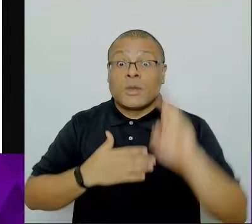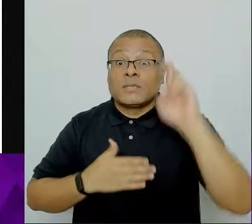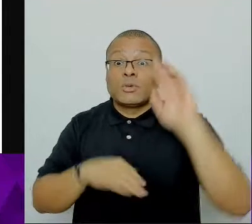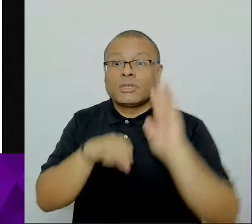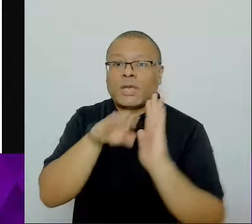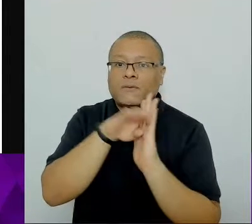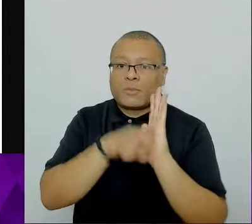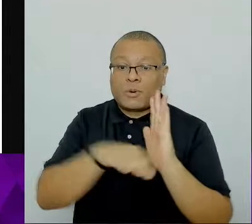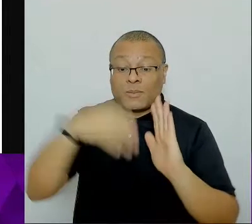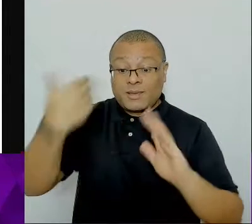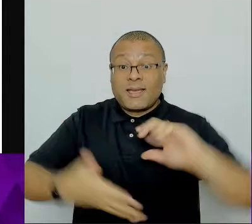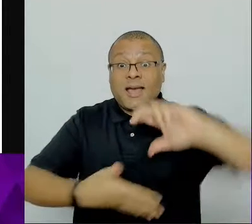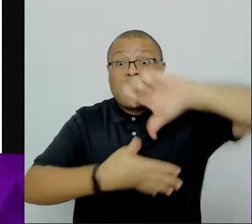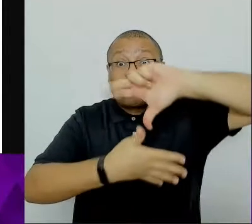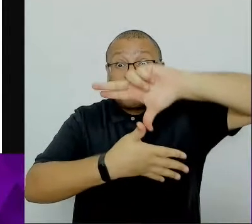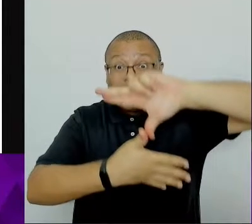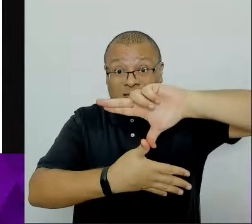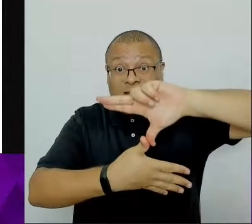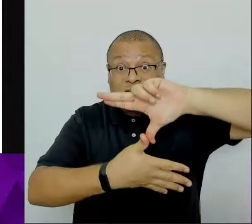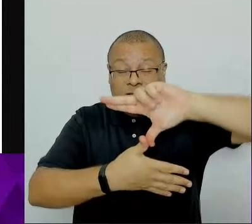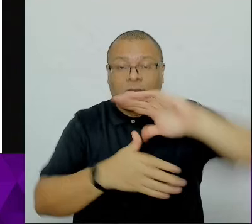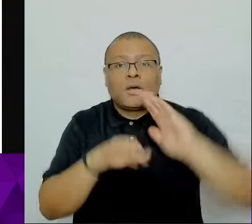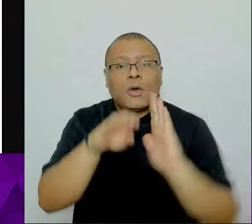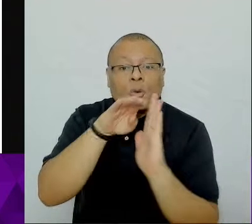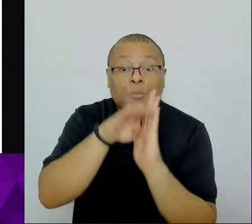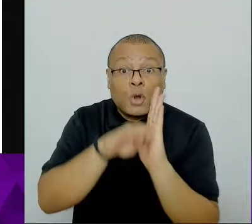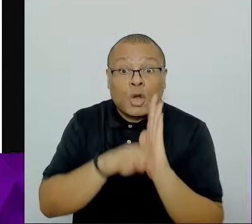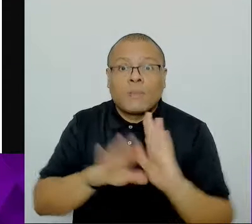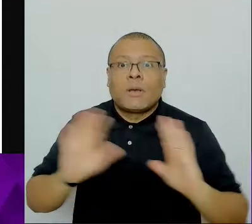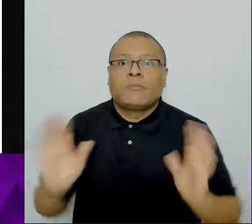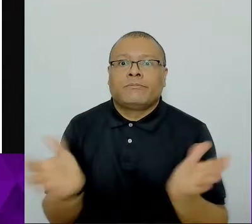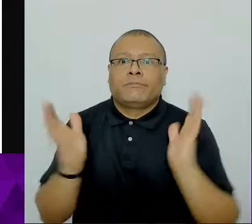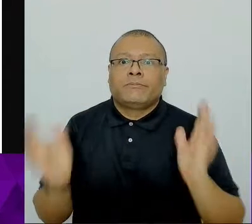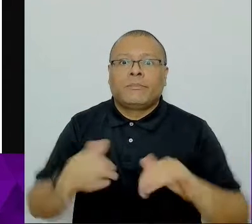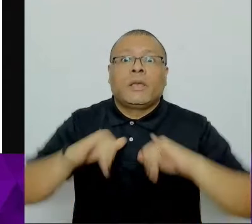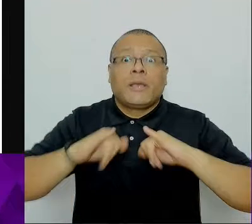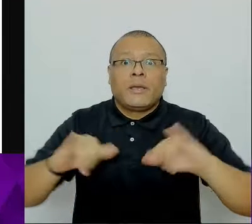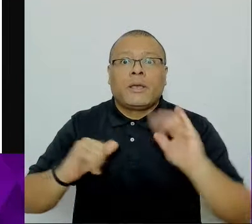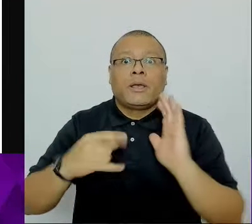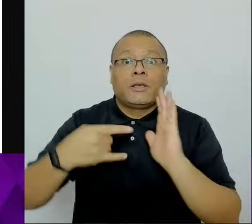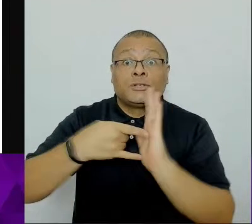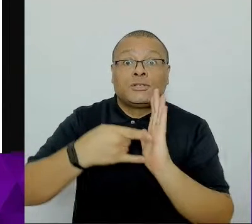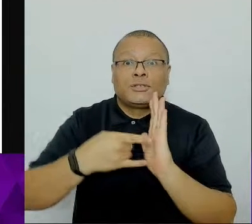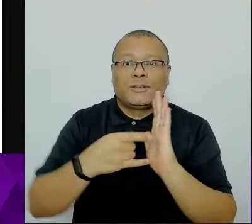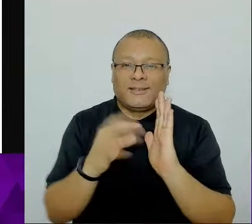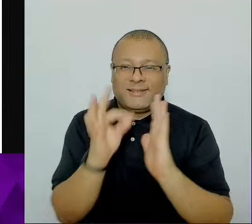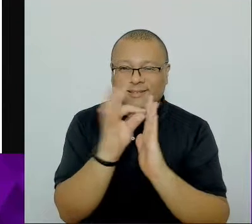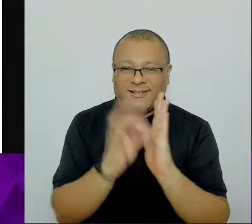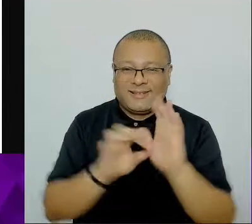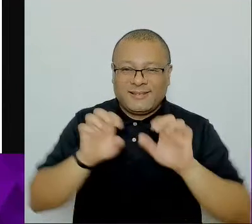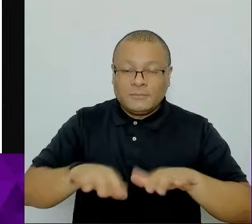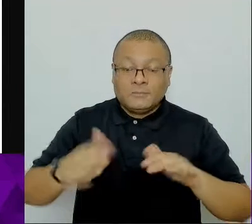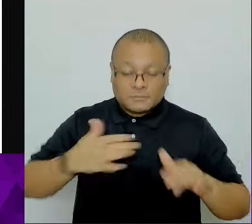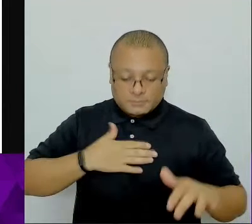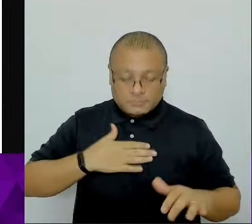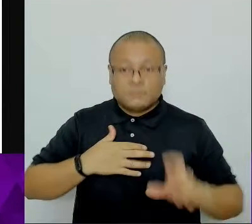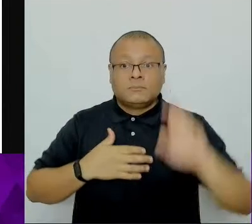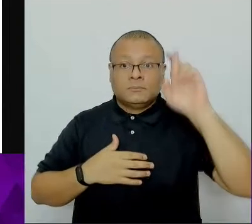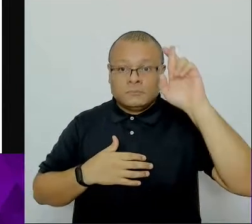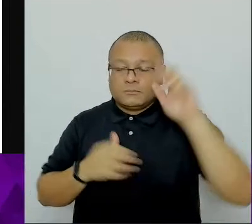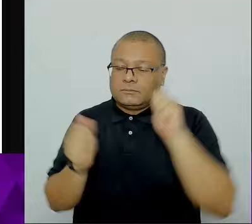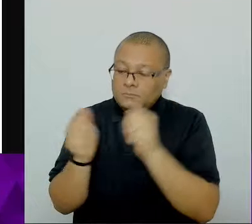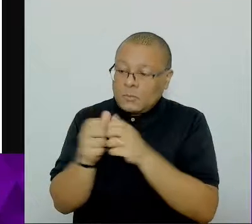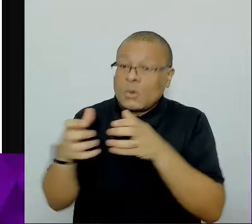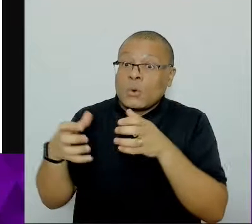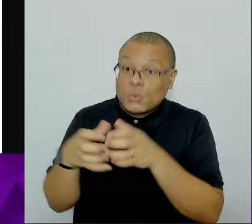América Latina. Então, todas as iniciativas que a Red Hat faz com os desenvolvedores, sou eu que estou tocando aqui junto com o nosso